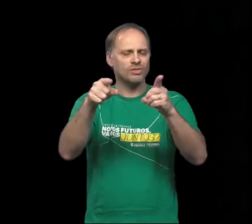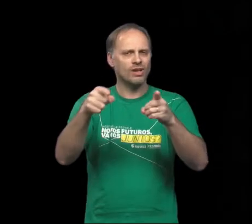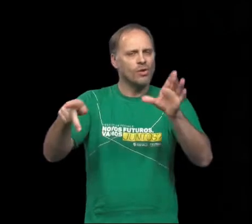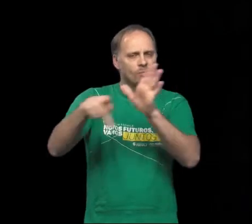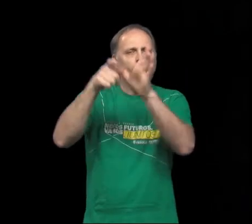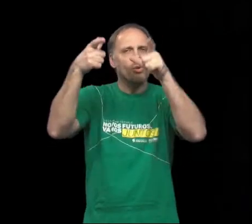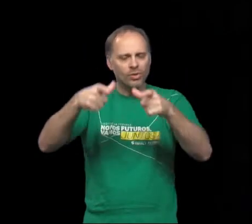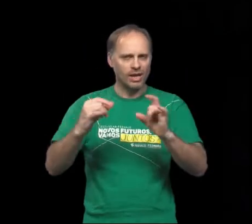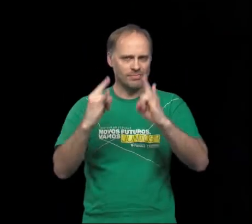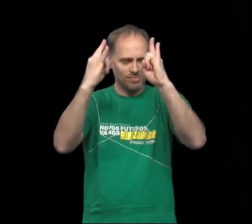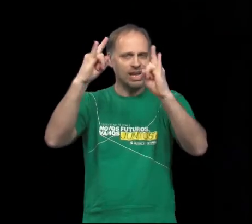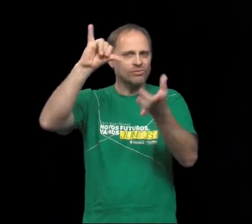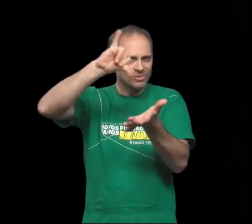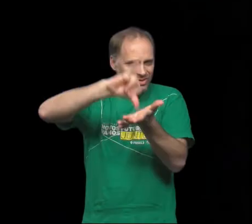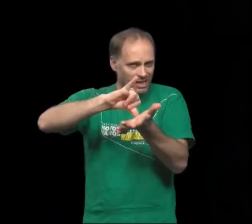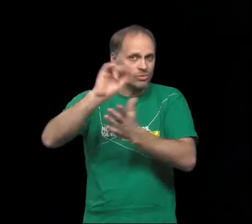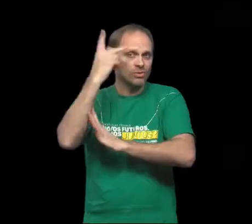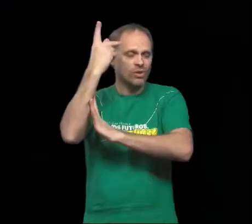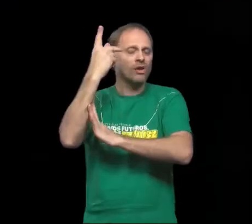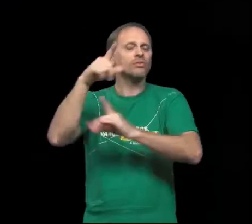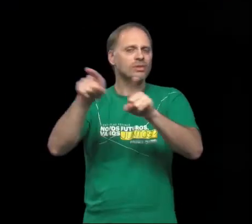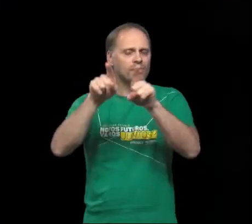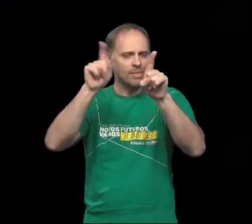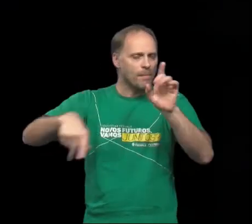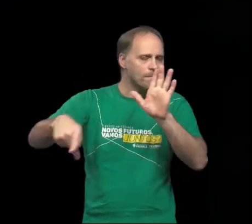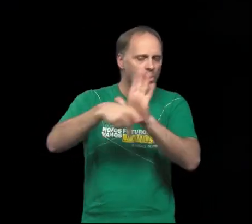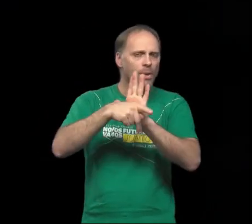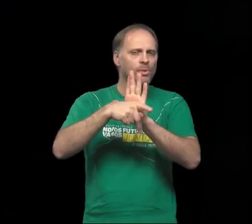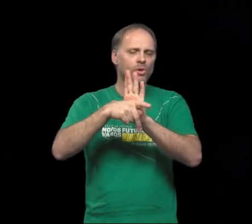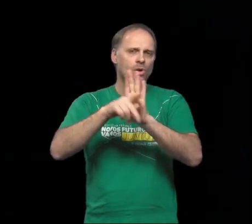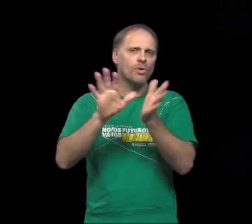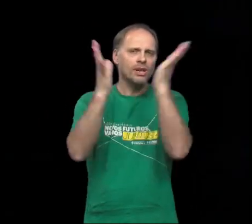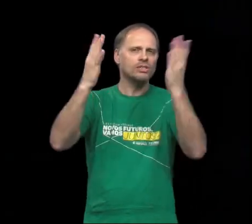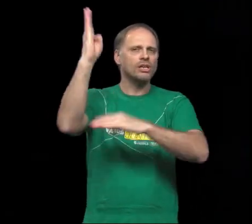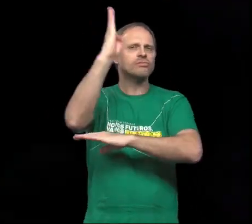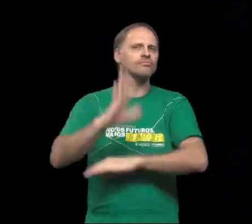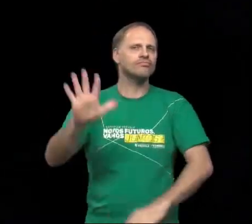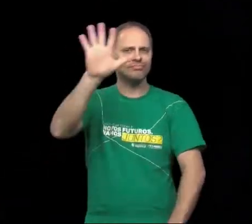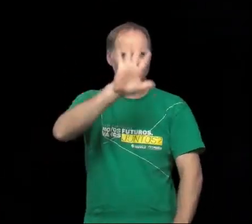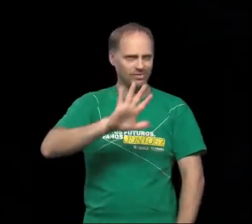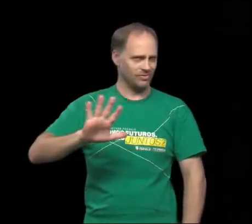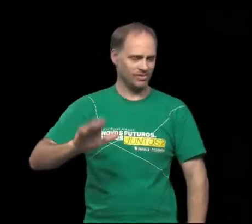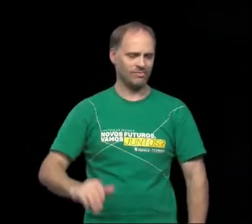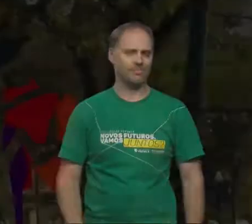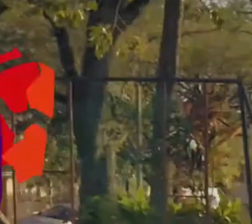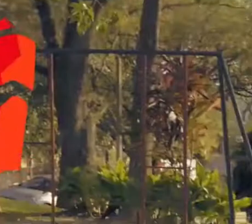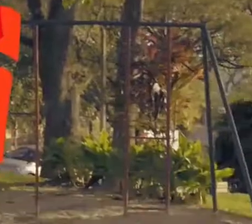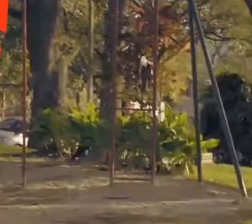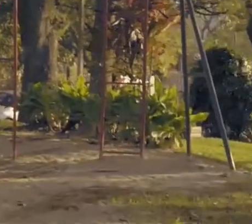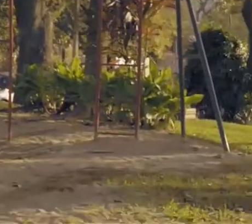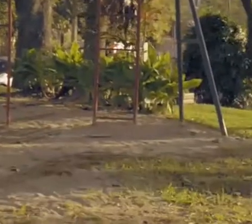O próprio centro histórico, onde fica o prédio, também é patrimônio cultural nacional.